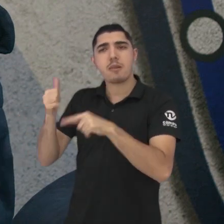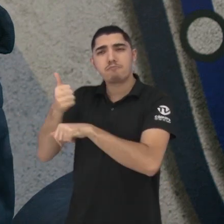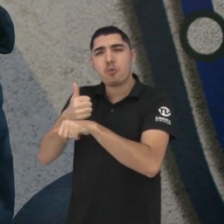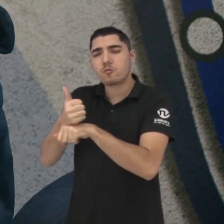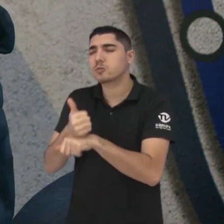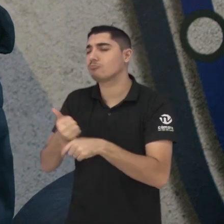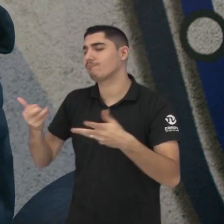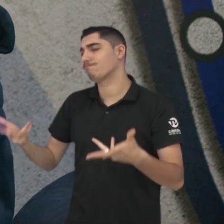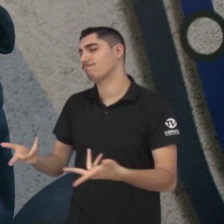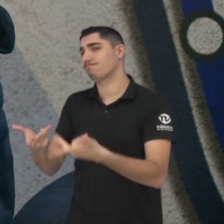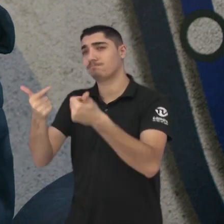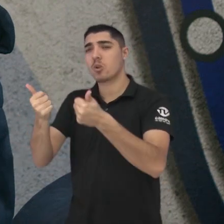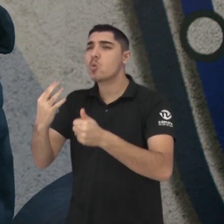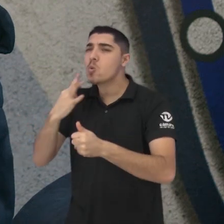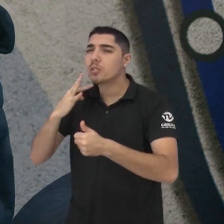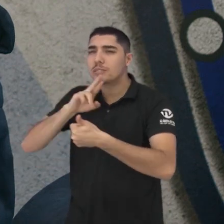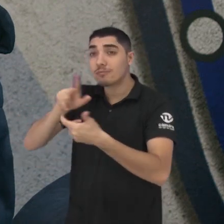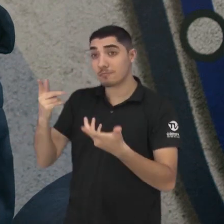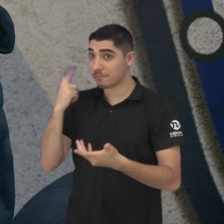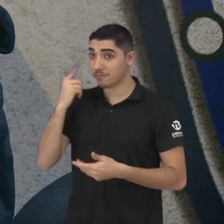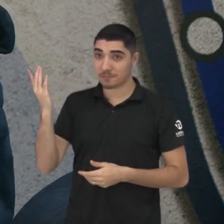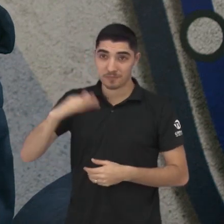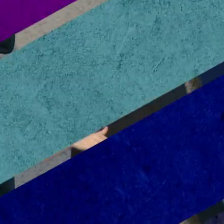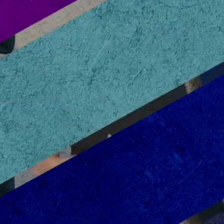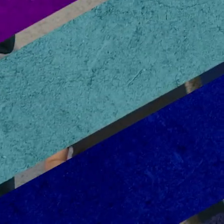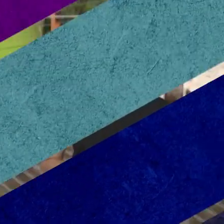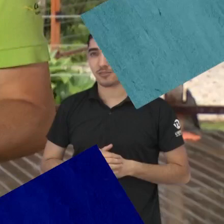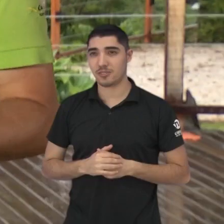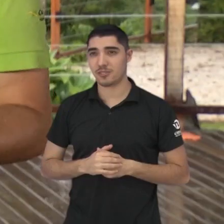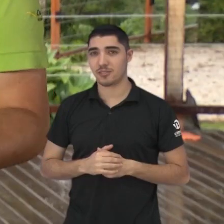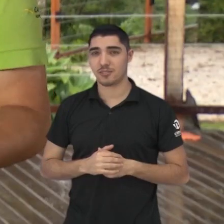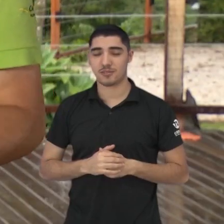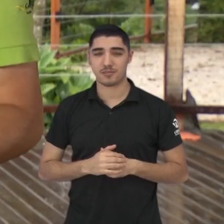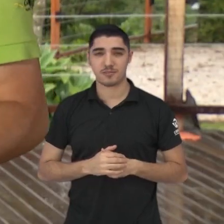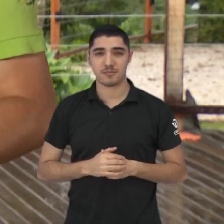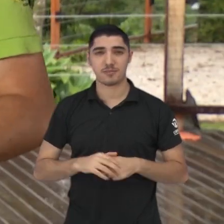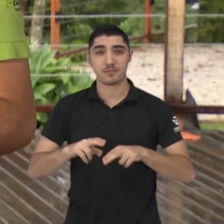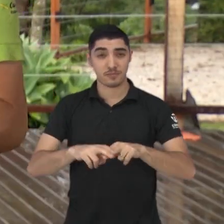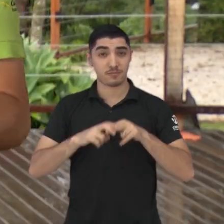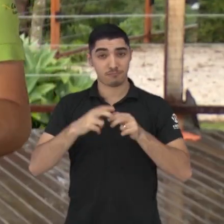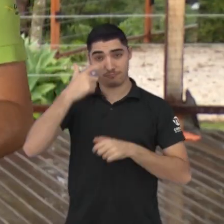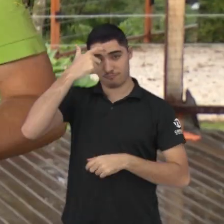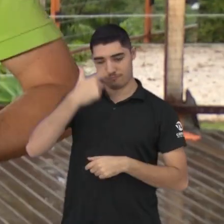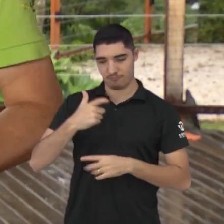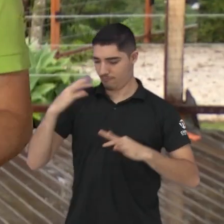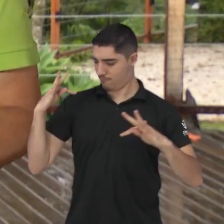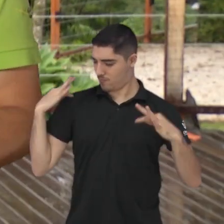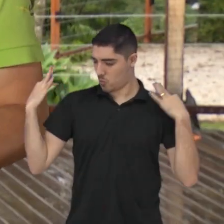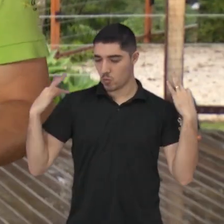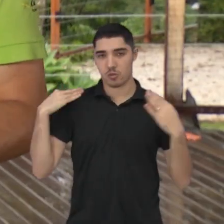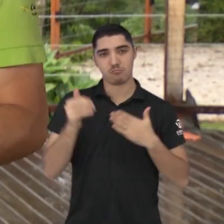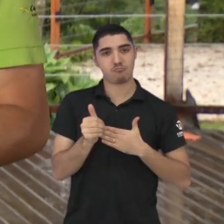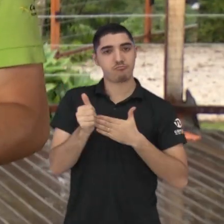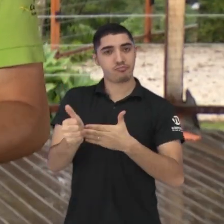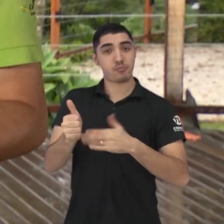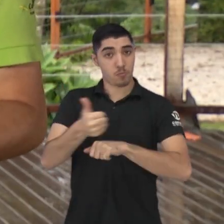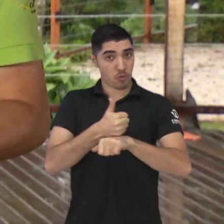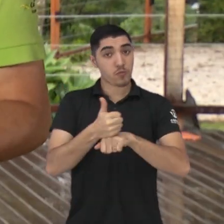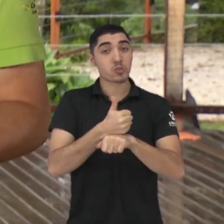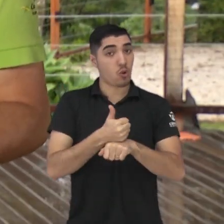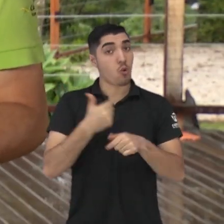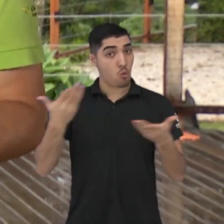a lugares maravilhosos. Vamos ver? Priante Guia é o profissional guia de turismo. Hoje eu